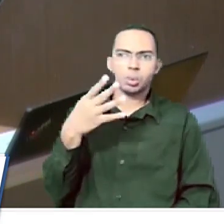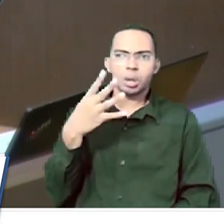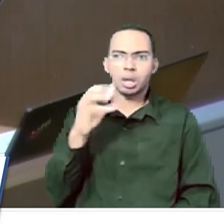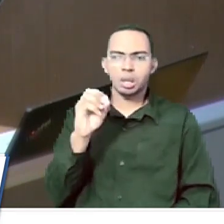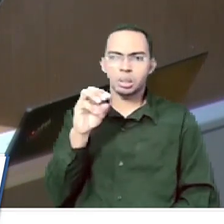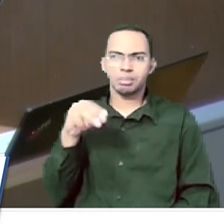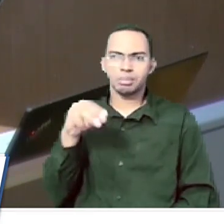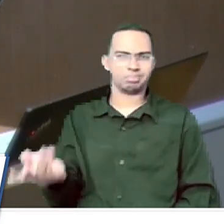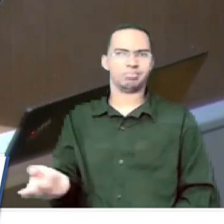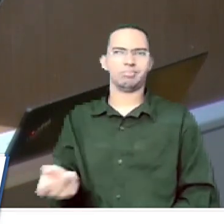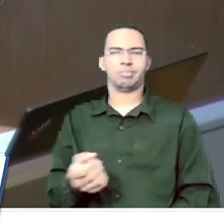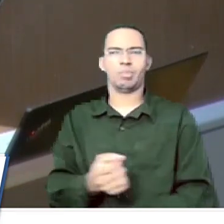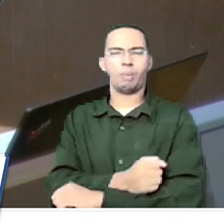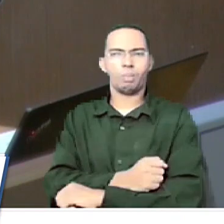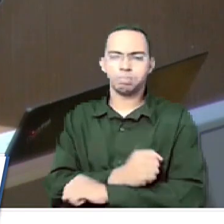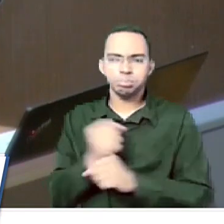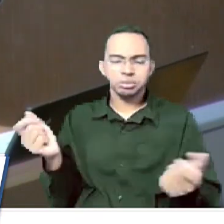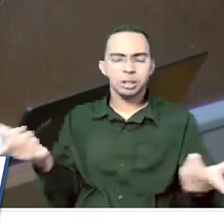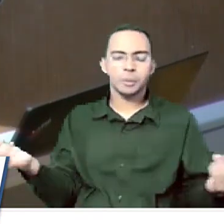é